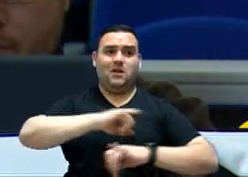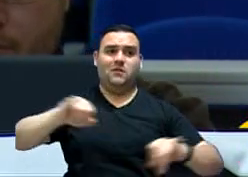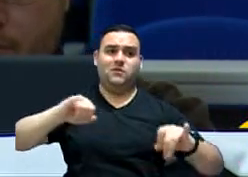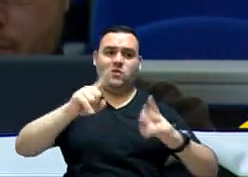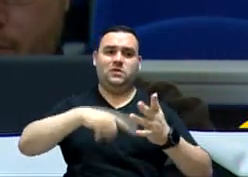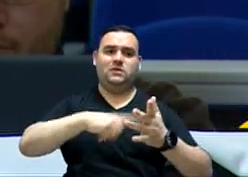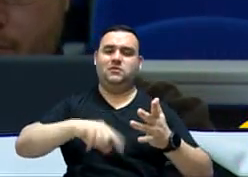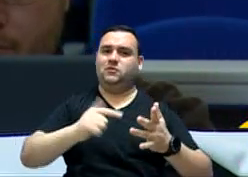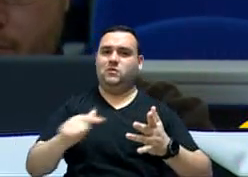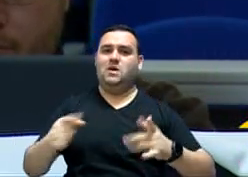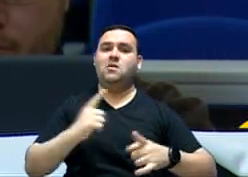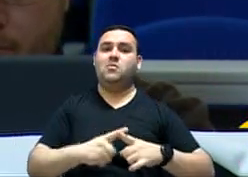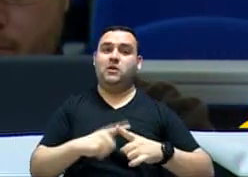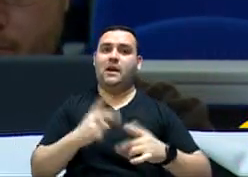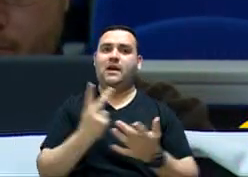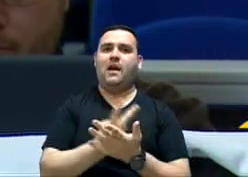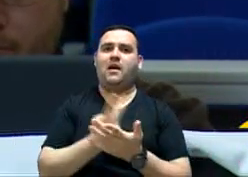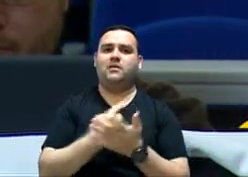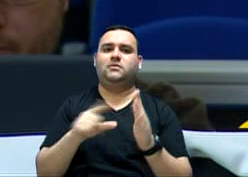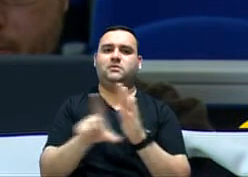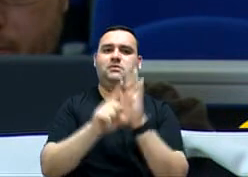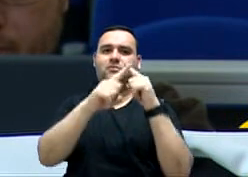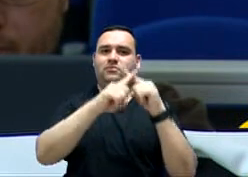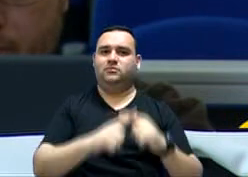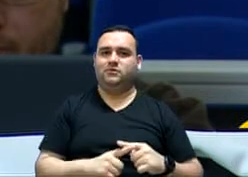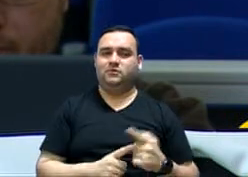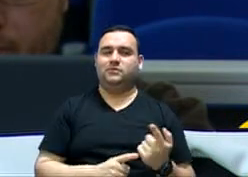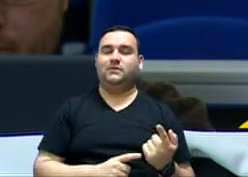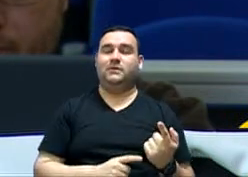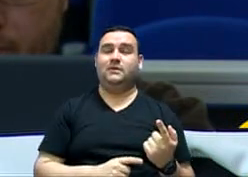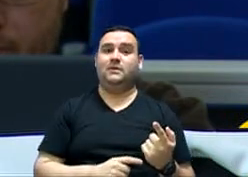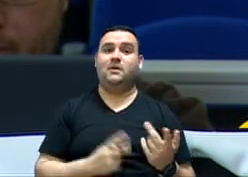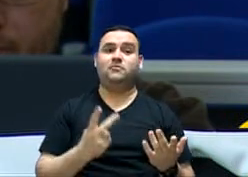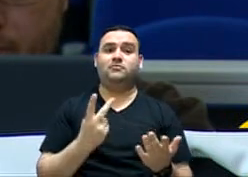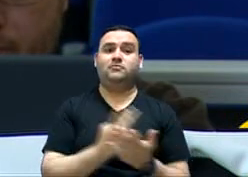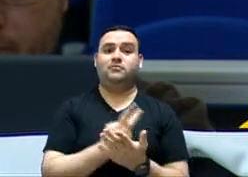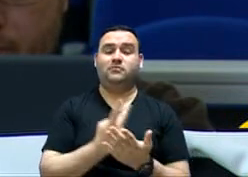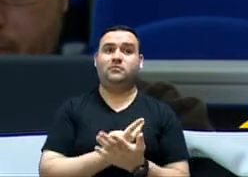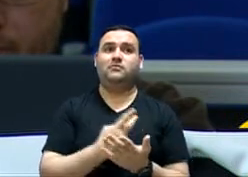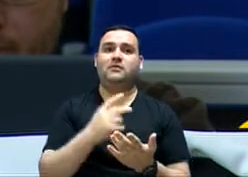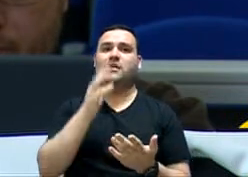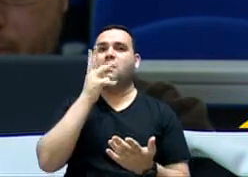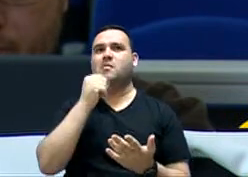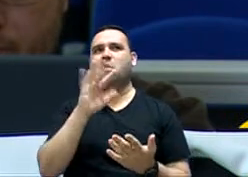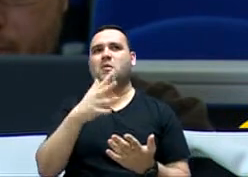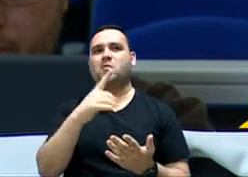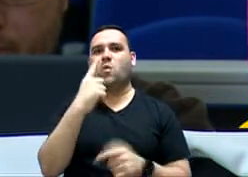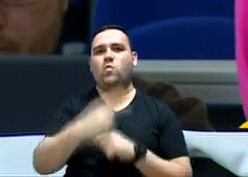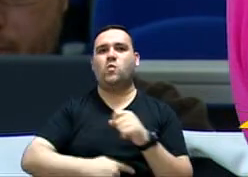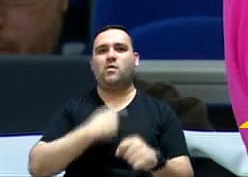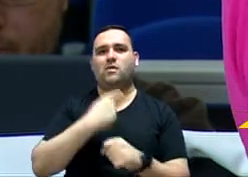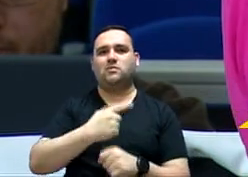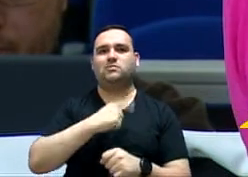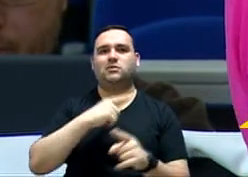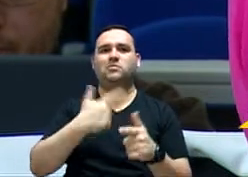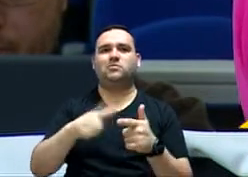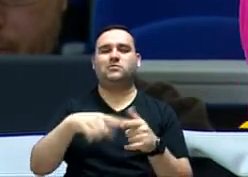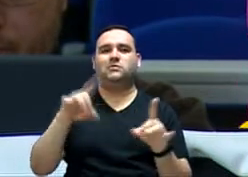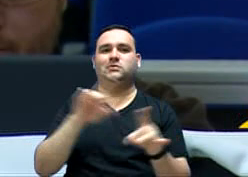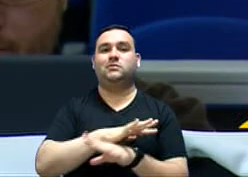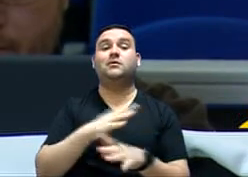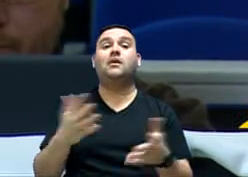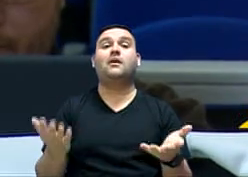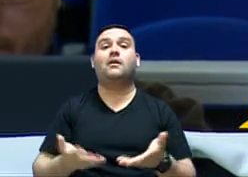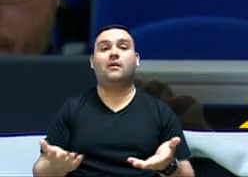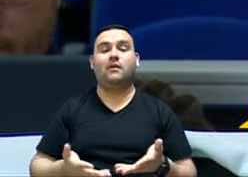avisado o cancelamento porque houve erro na licitação, então que esse erro prorrogou mais de quase um ano aí para ser resolvido